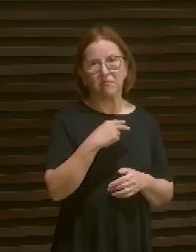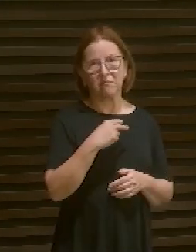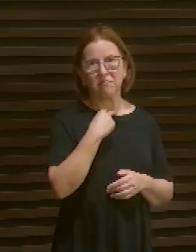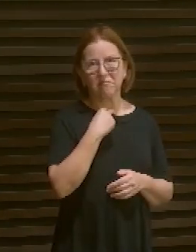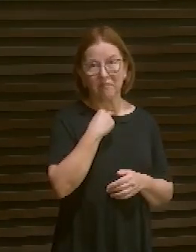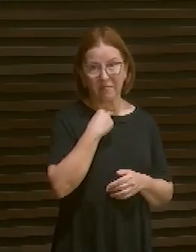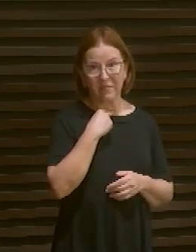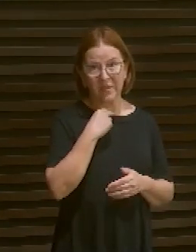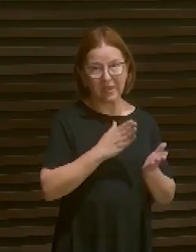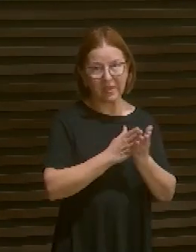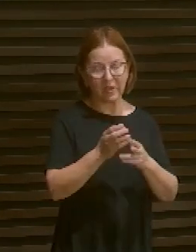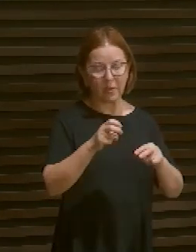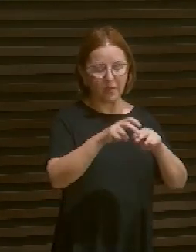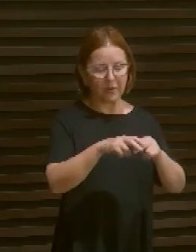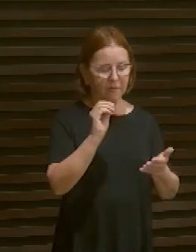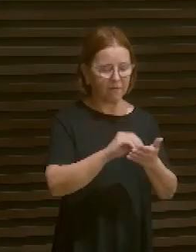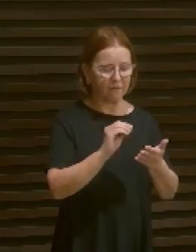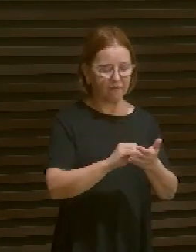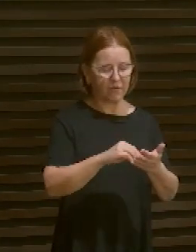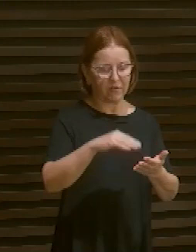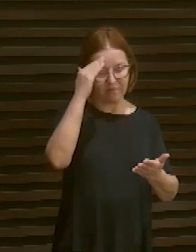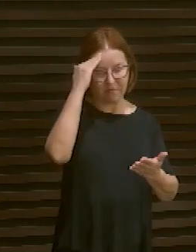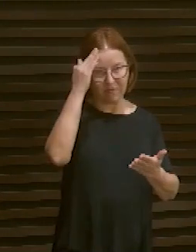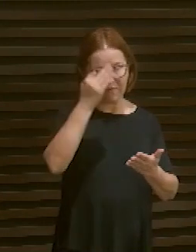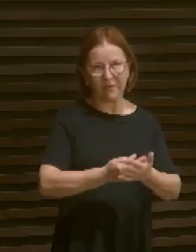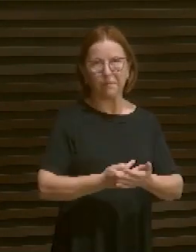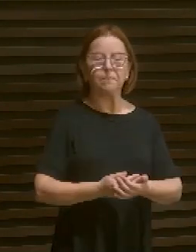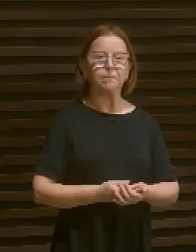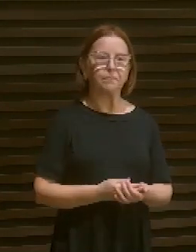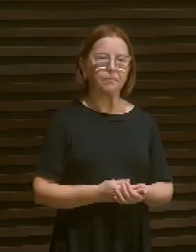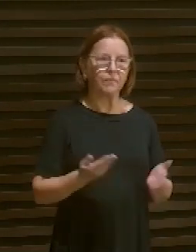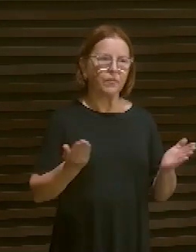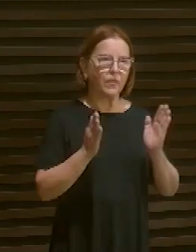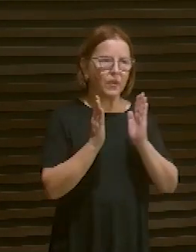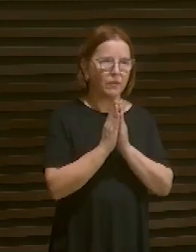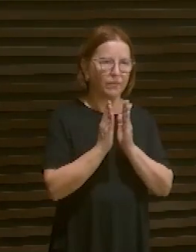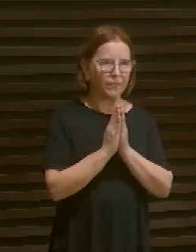da incredulidade. Vamos orar?